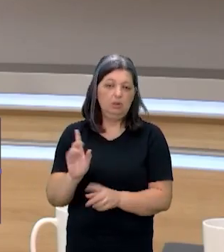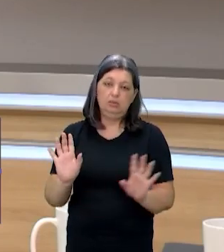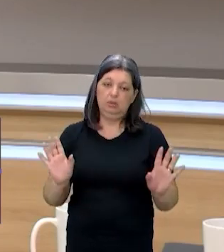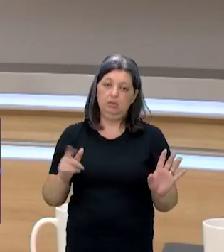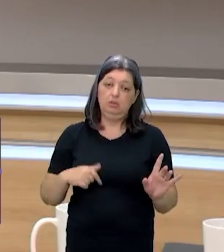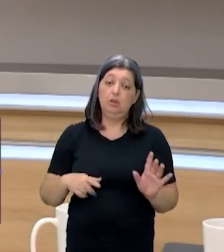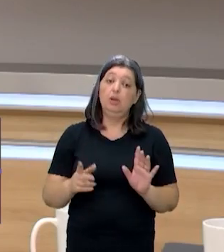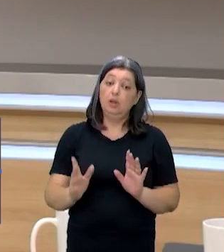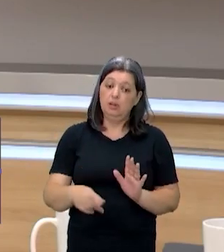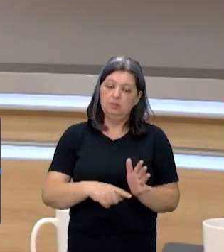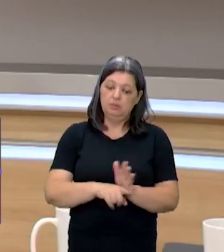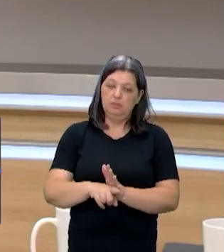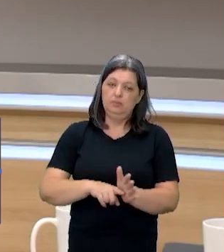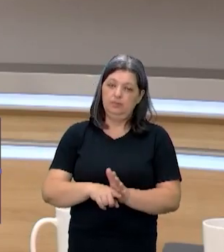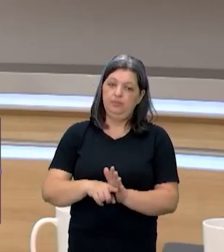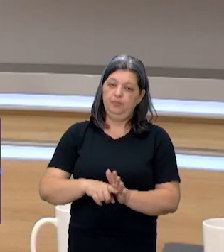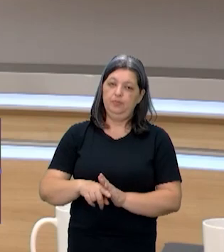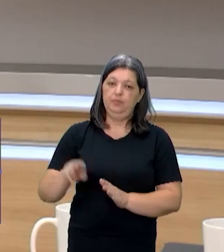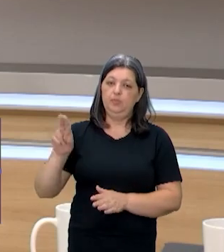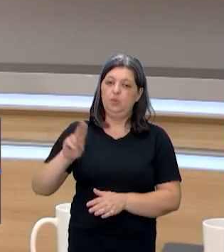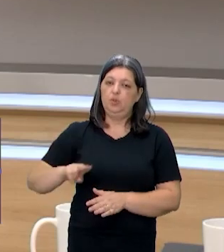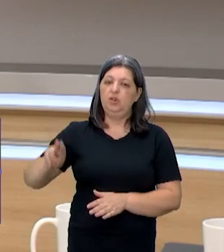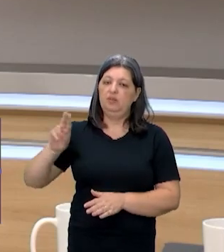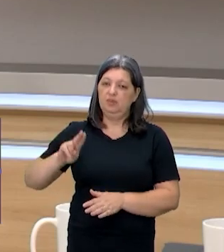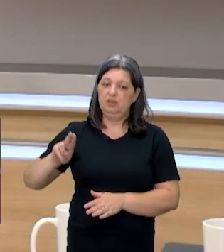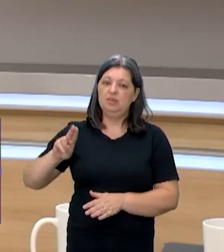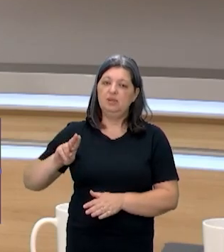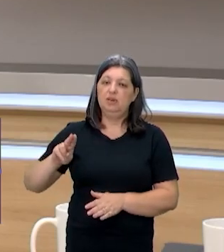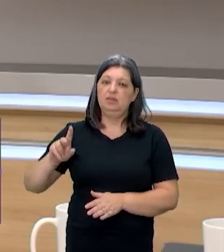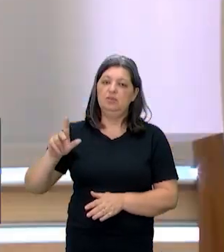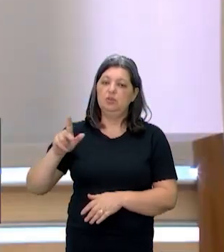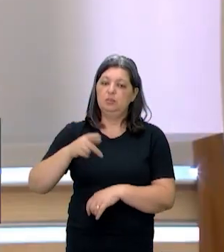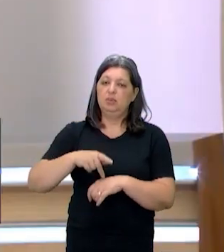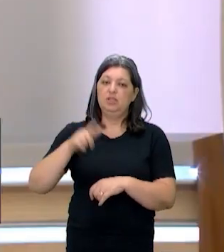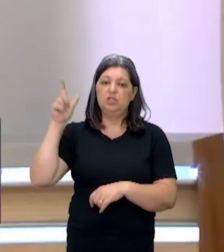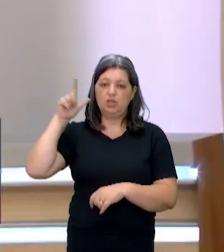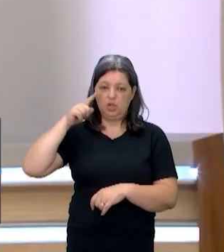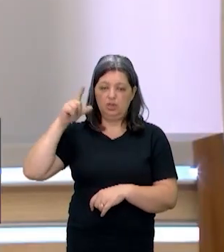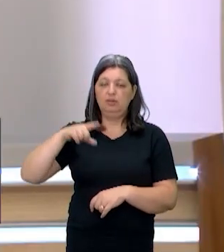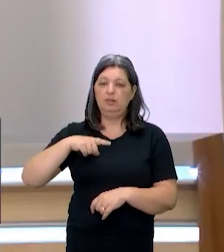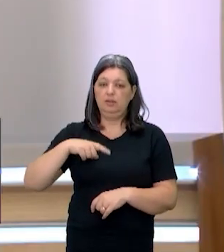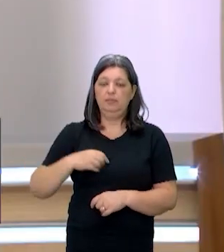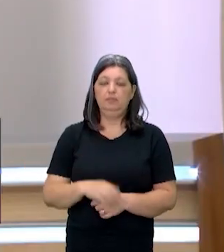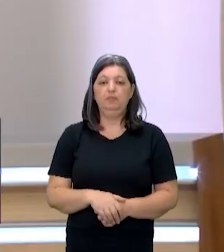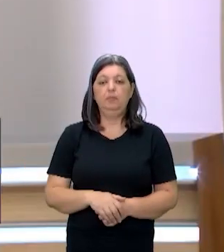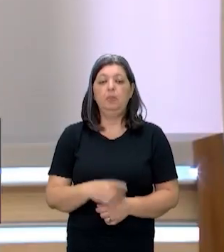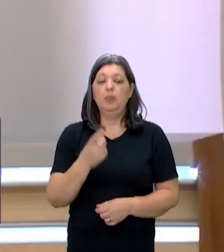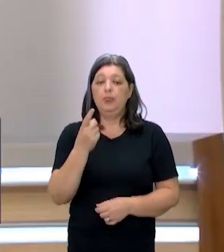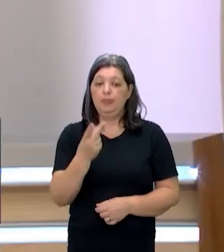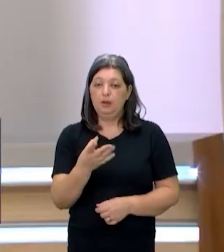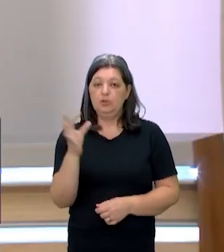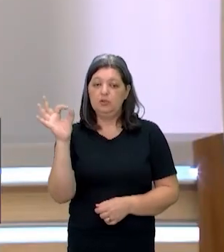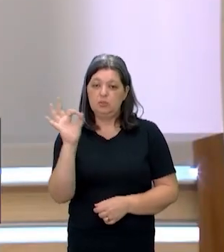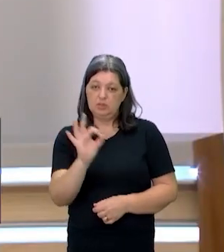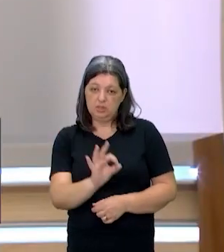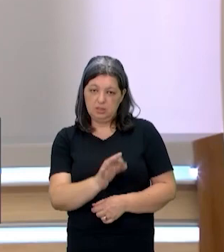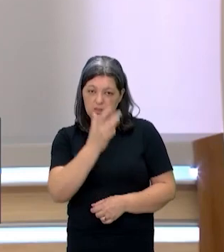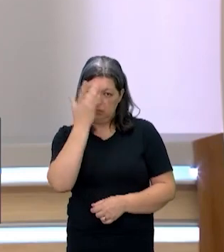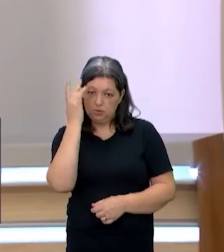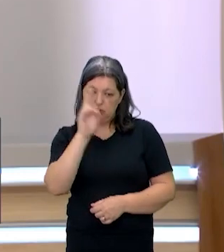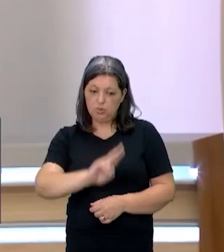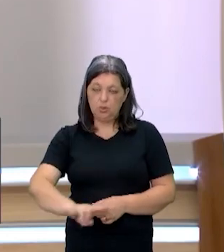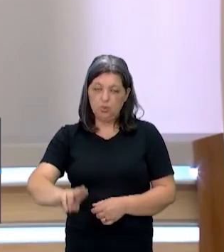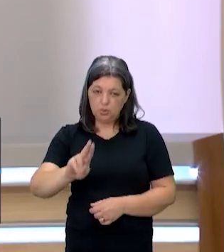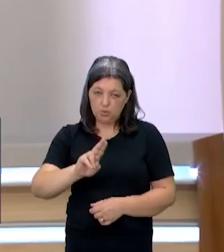Exatamente. Esta, da Universidade de Londres, a gente tem como checar. Exatamente. E tem mais lá, ó. 12% dos usuários